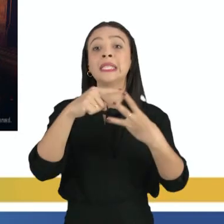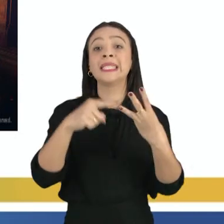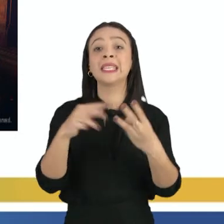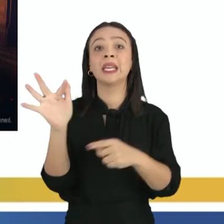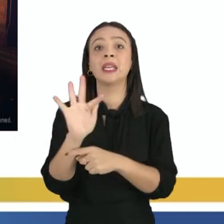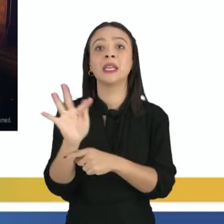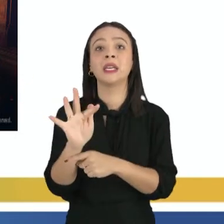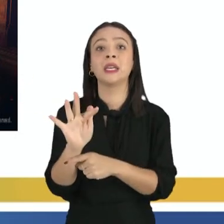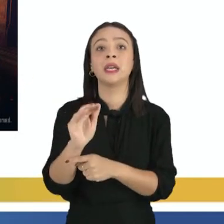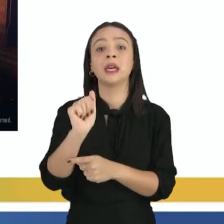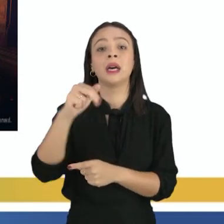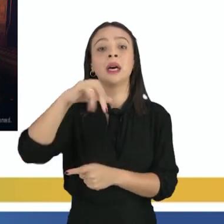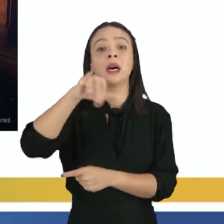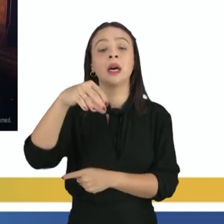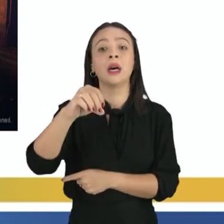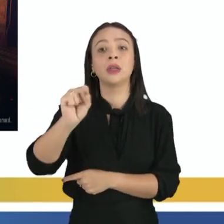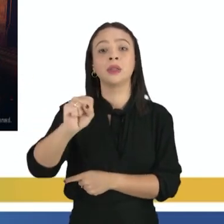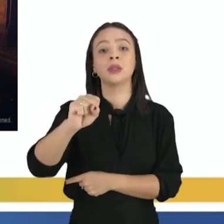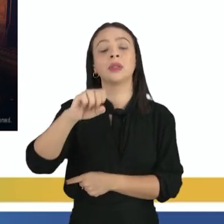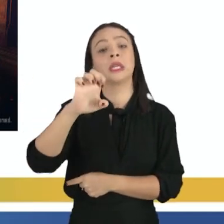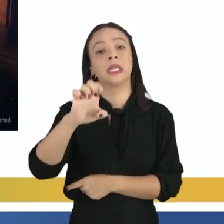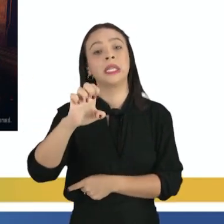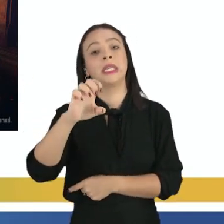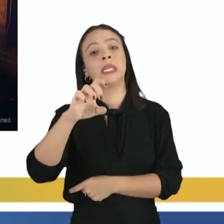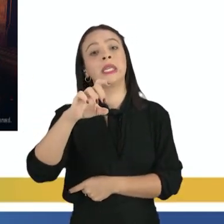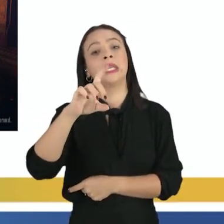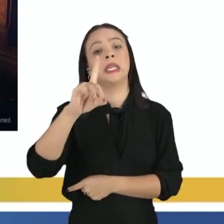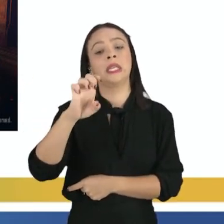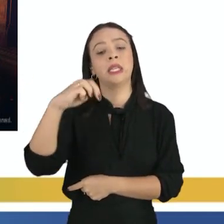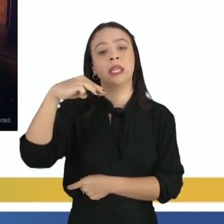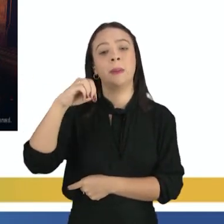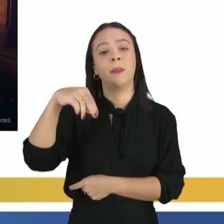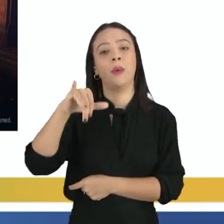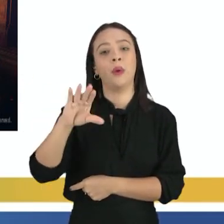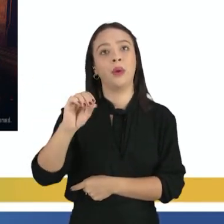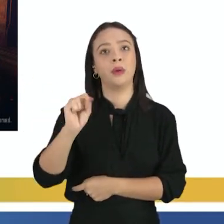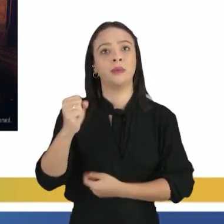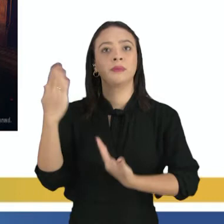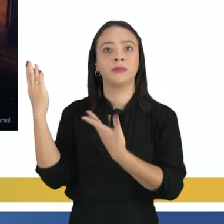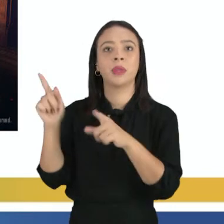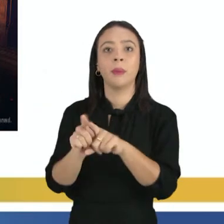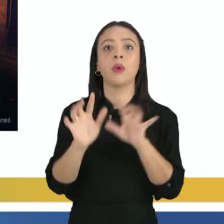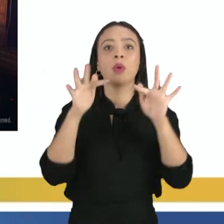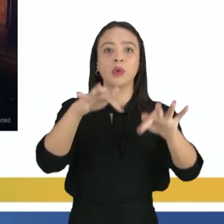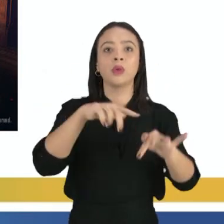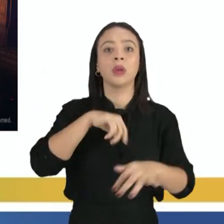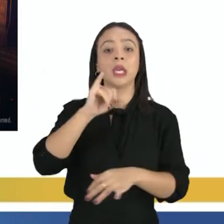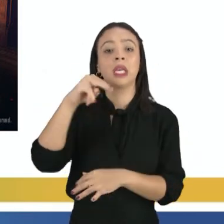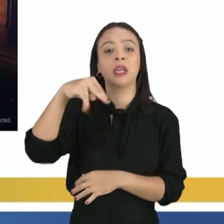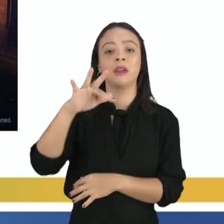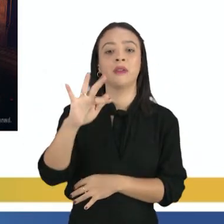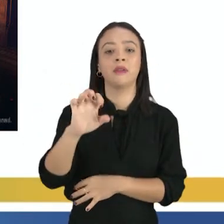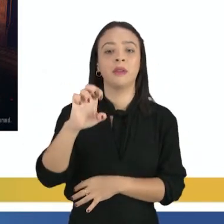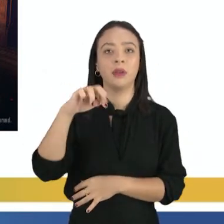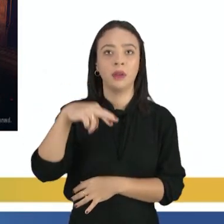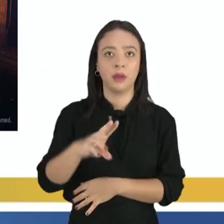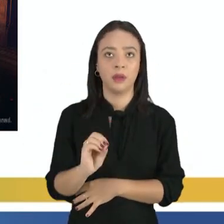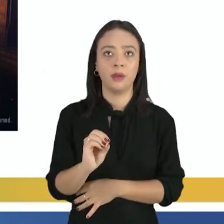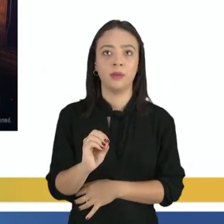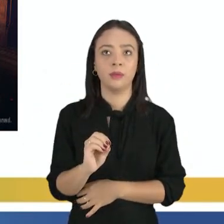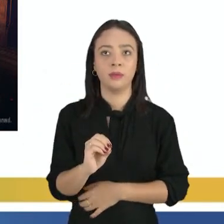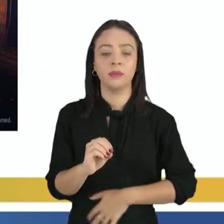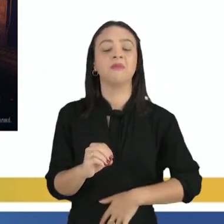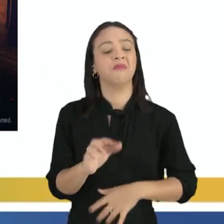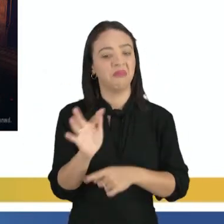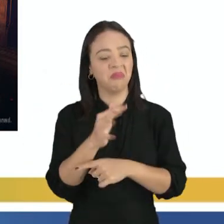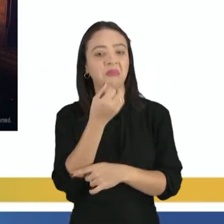Anjos e Demônios, Código da Vinci, e aí esse é o último filme, né, que é o Inferno, com Tom Hanks, né? São filmes